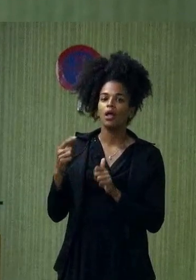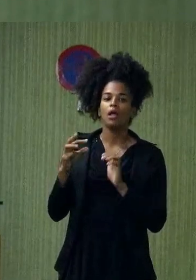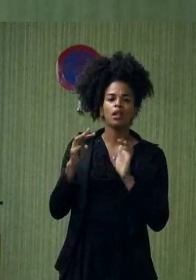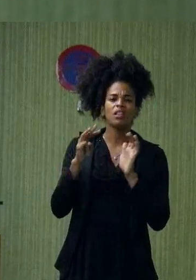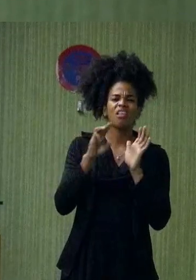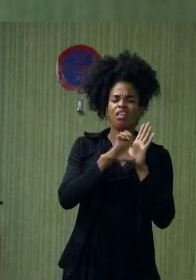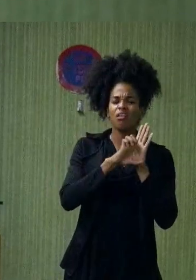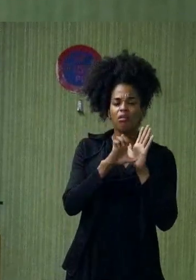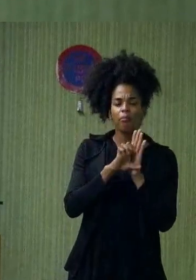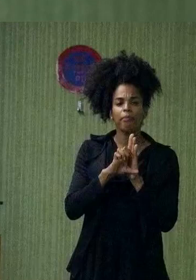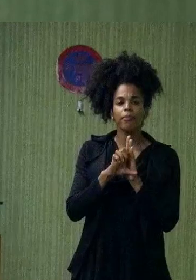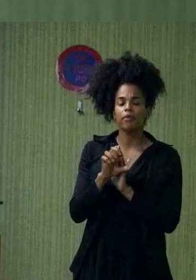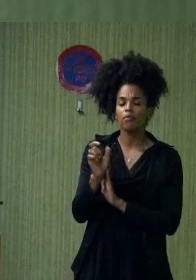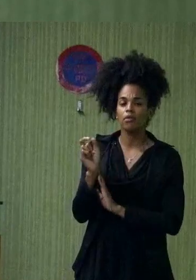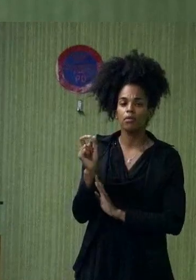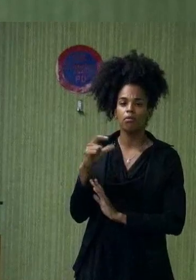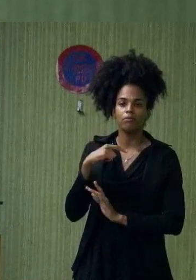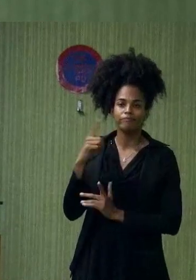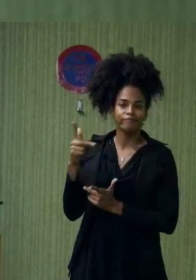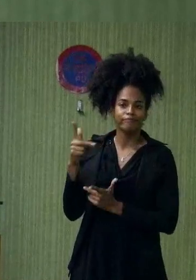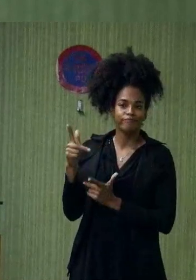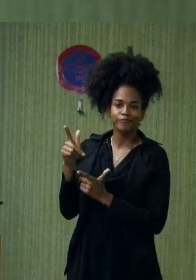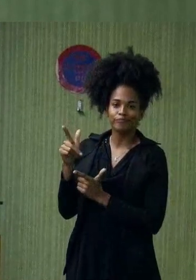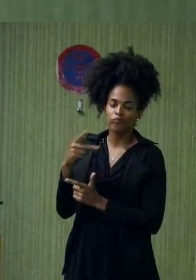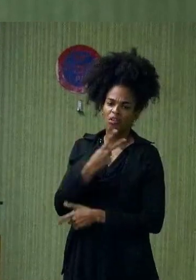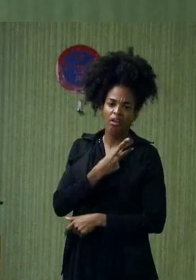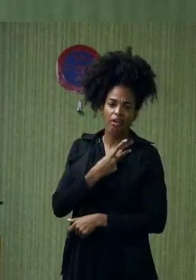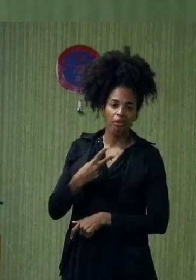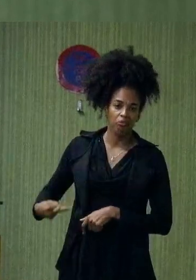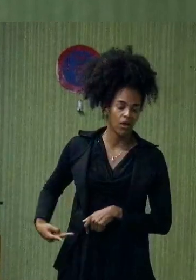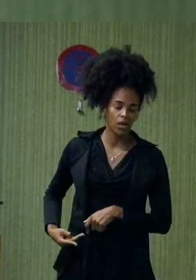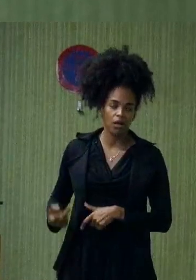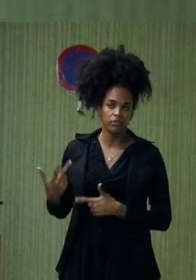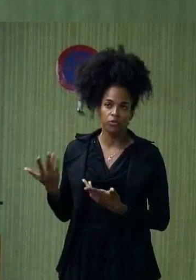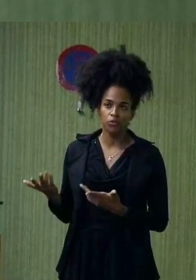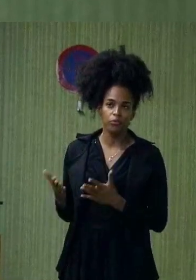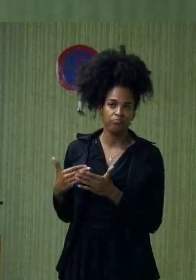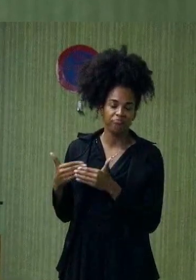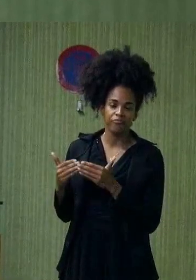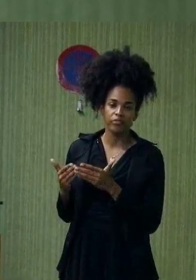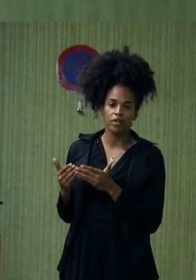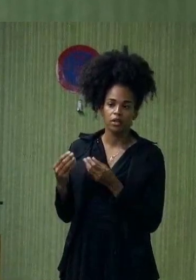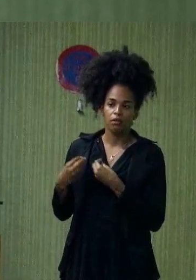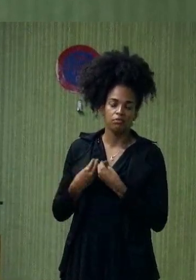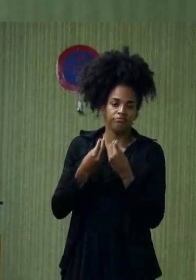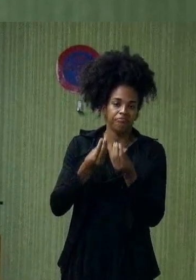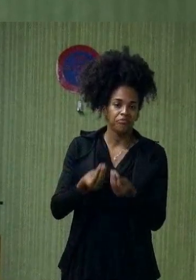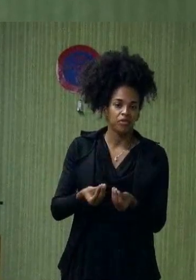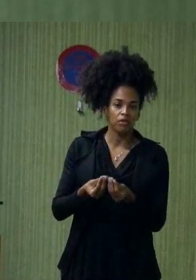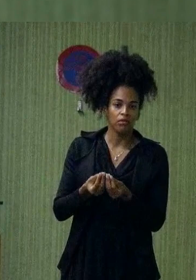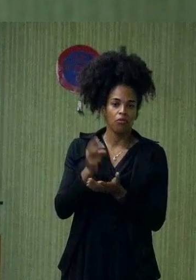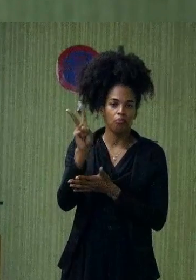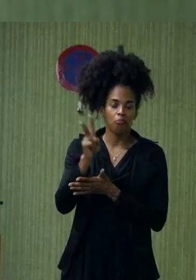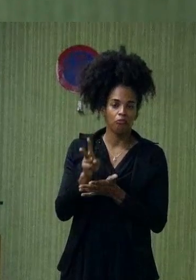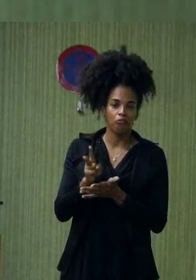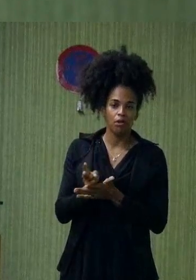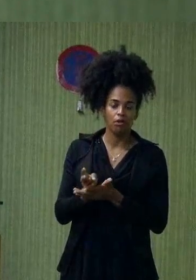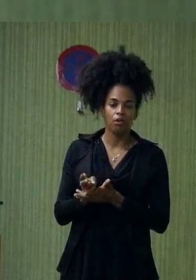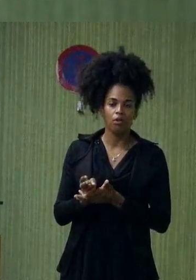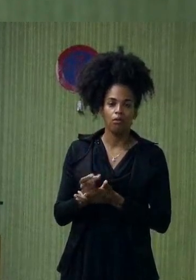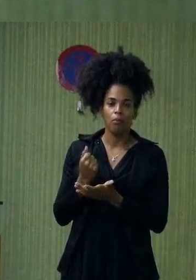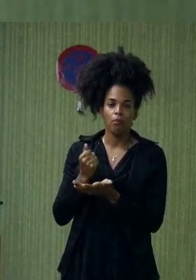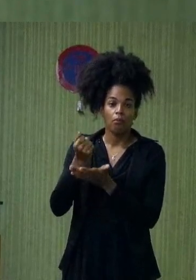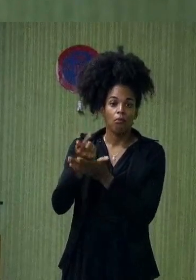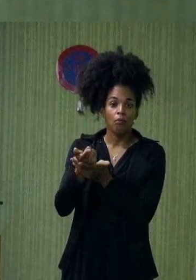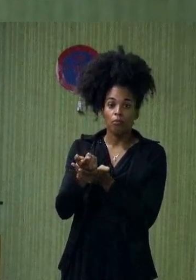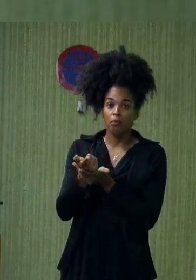emenda algum político Vereador fez uma Emenda e deu aquele aquele valor para fazer aquela para comprar